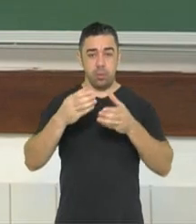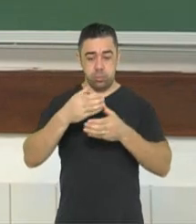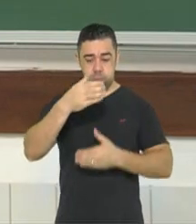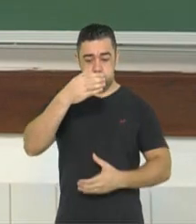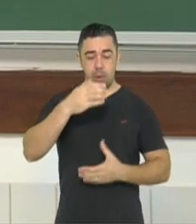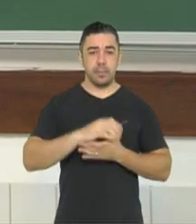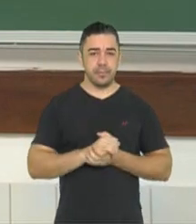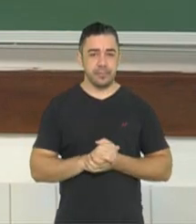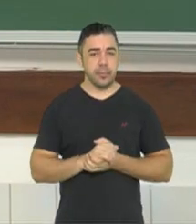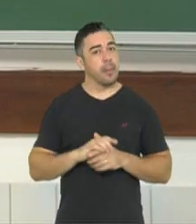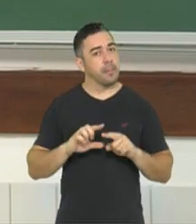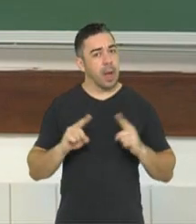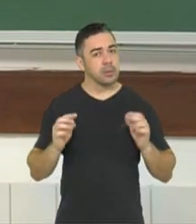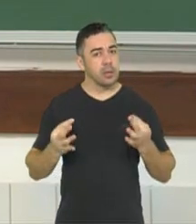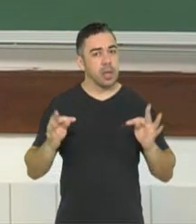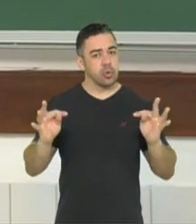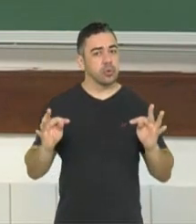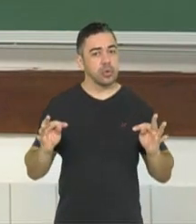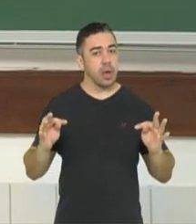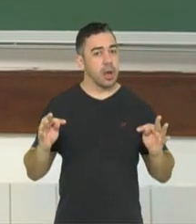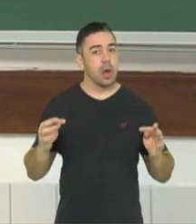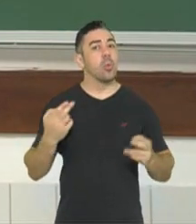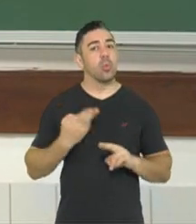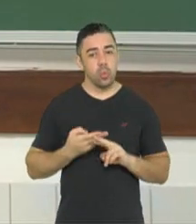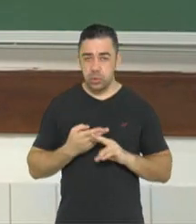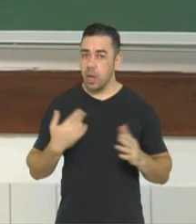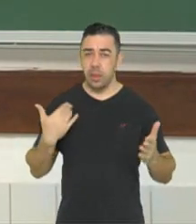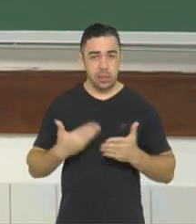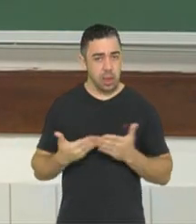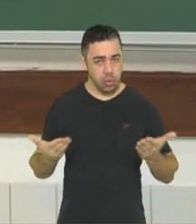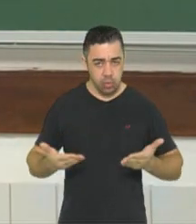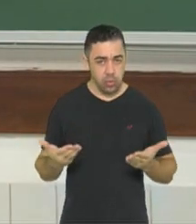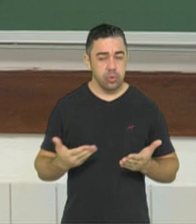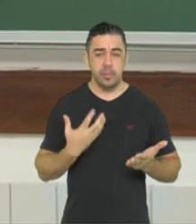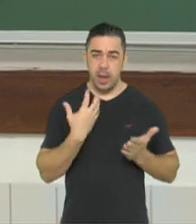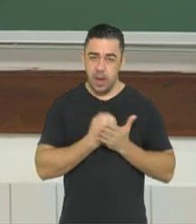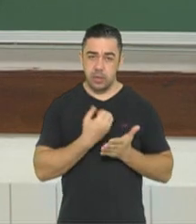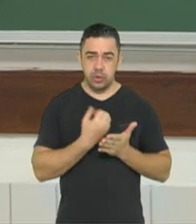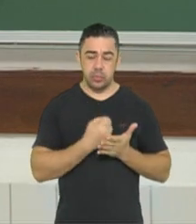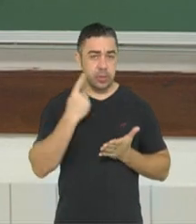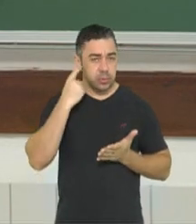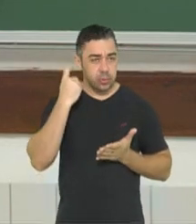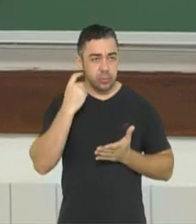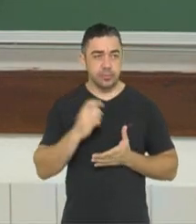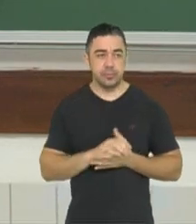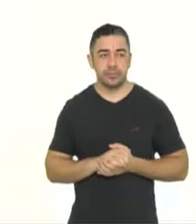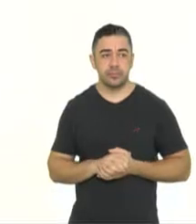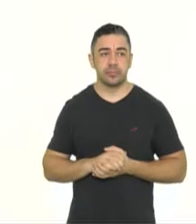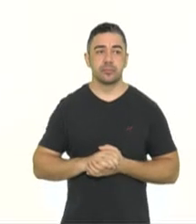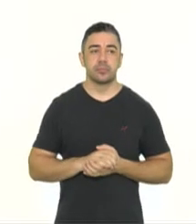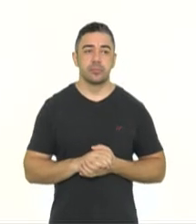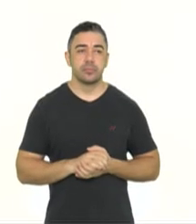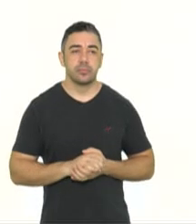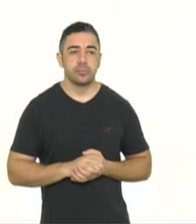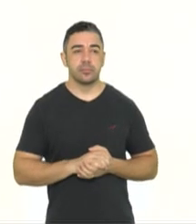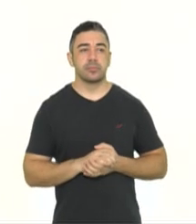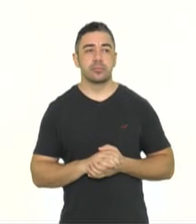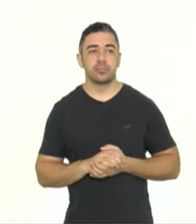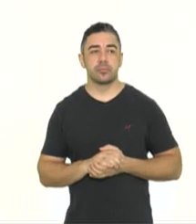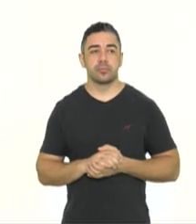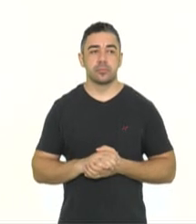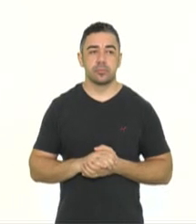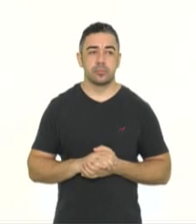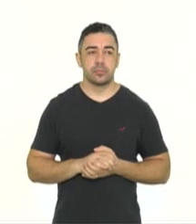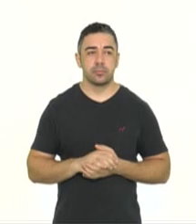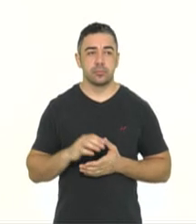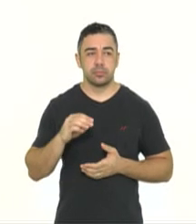Então a gente, mas é uma tecnologia que a gente usa até hoje para captar sons. Ali a gente tem